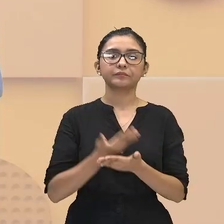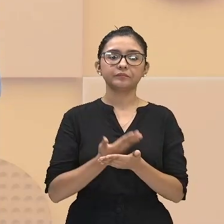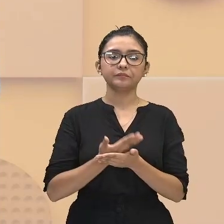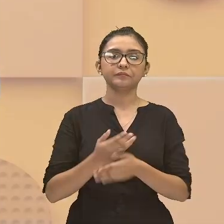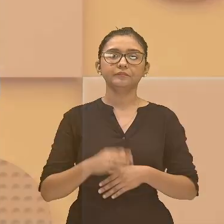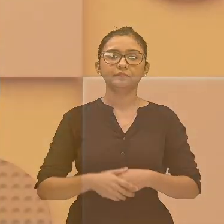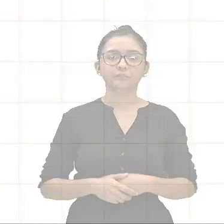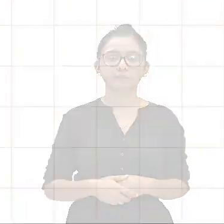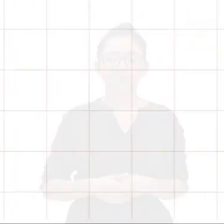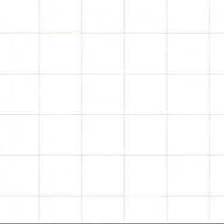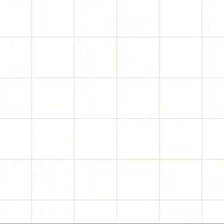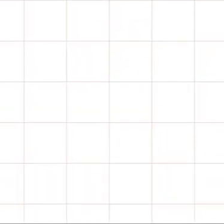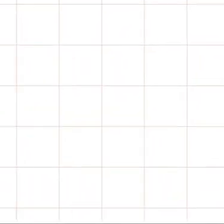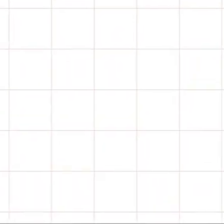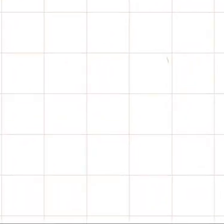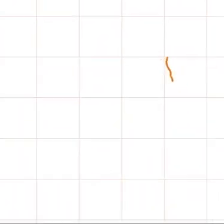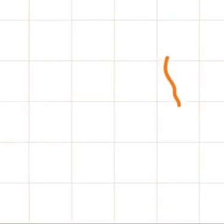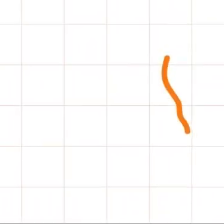aula.